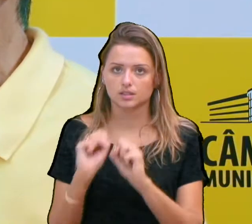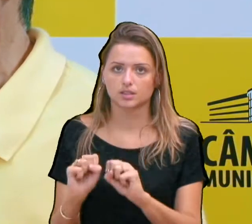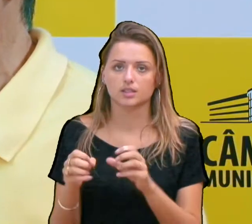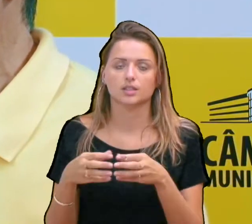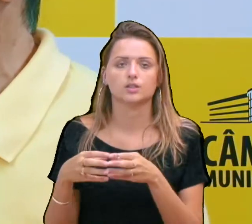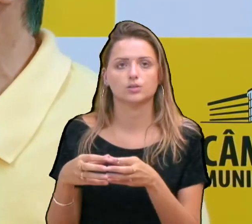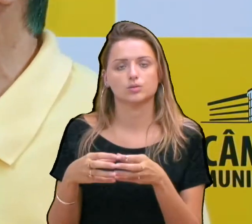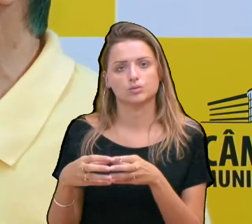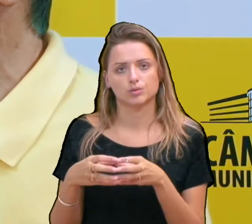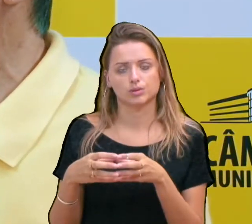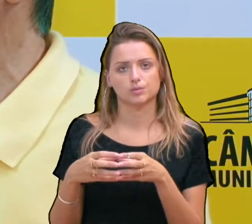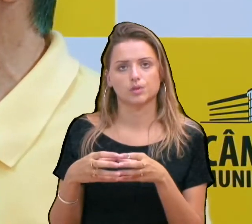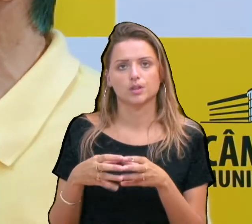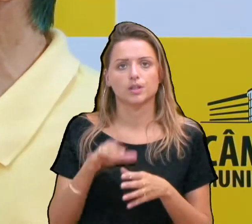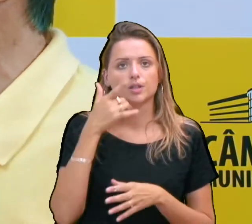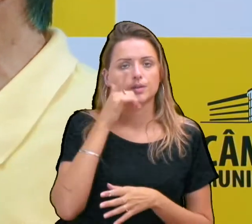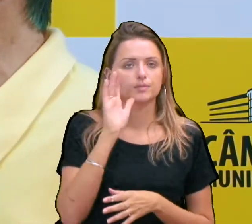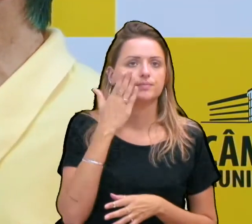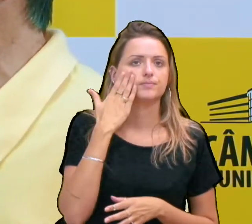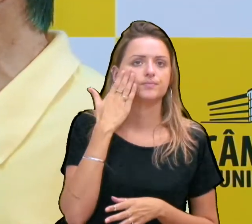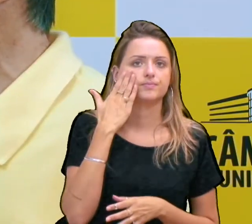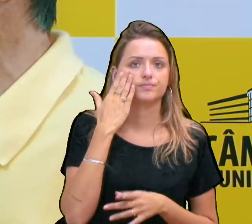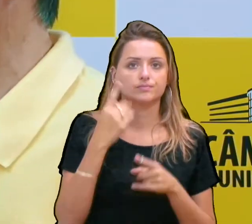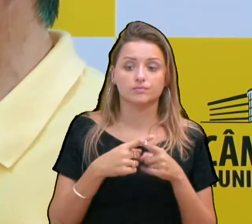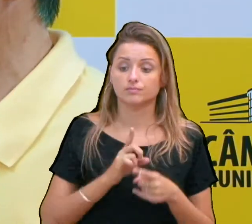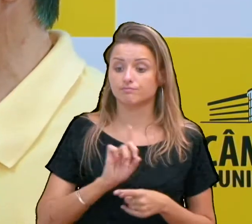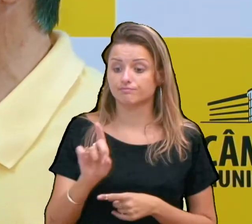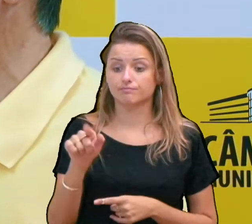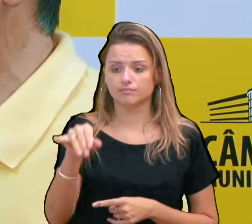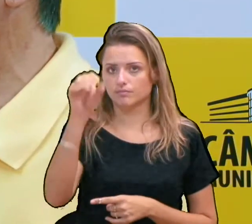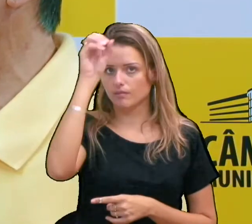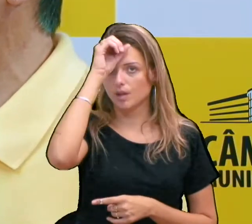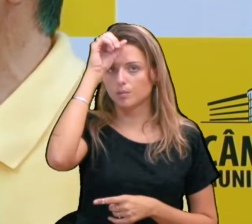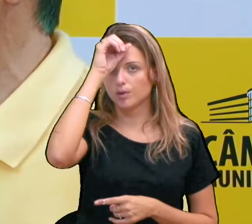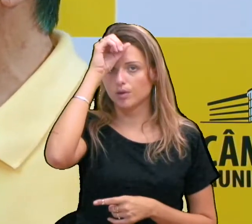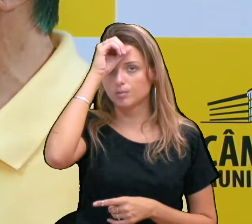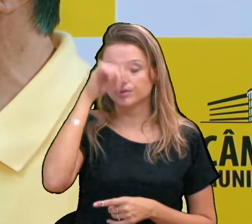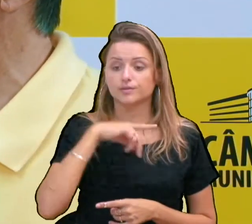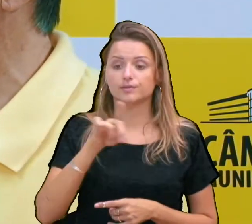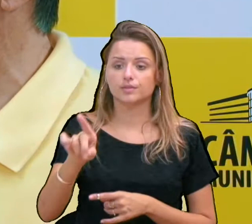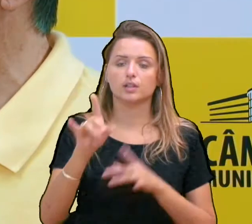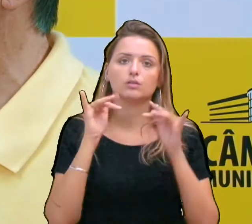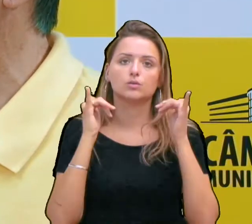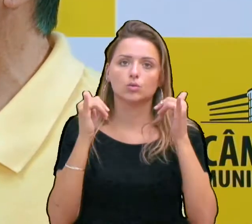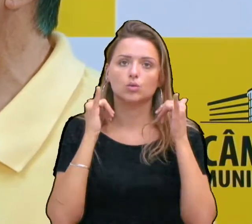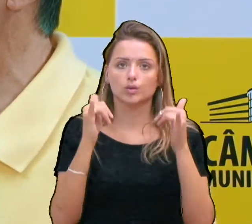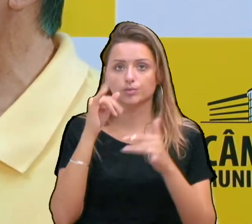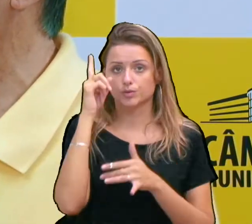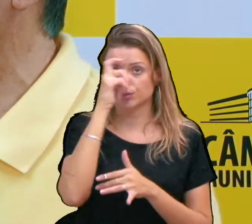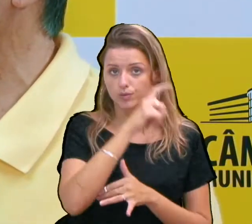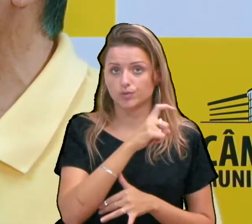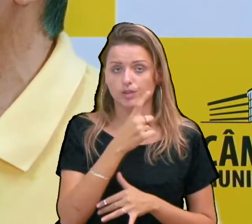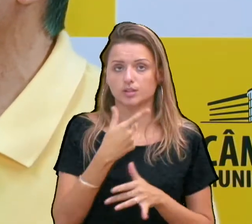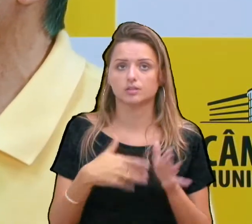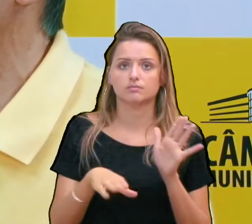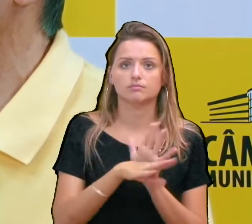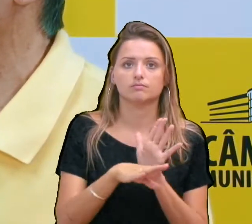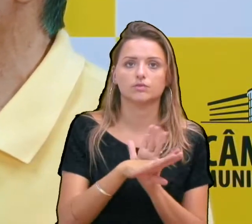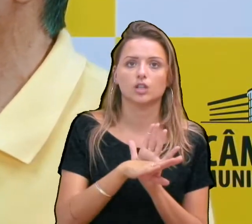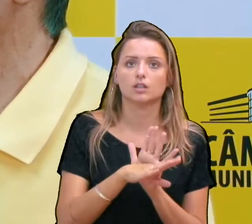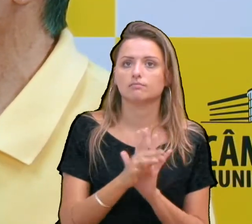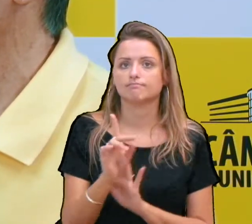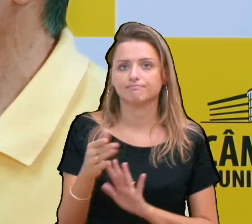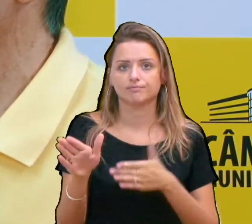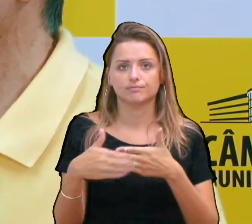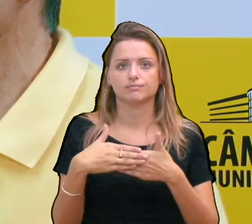Turismo, para eles saberem, porque eles estão indo lá de bobo. Eles vão lá com o ônibus, é difícil às vezes estacionar, desembarcam, chegam lá, dão